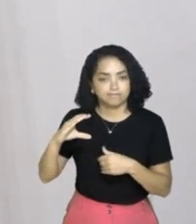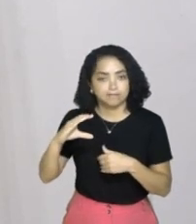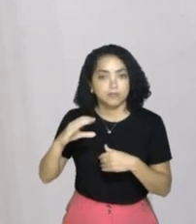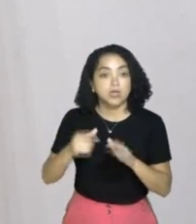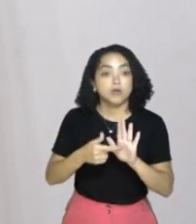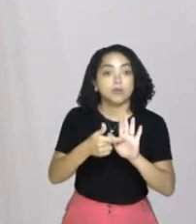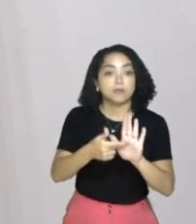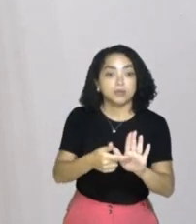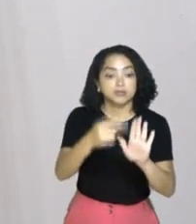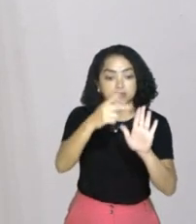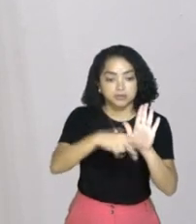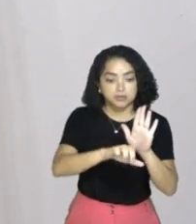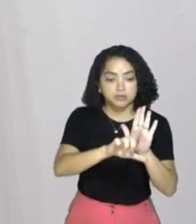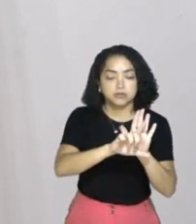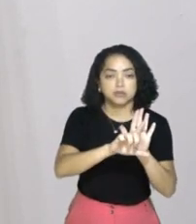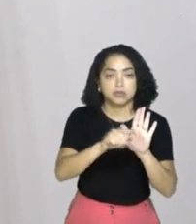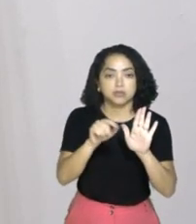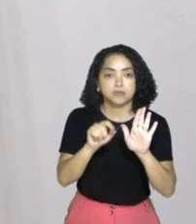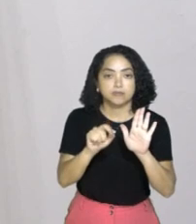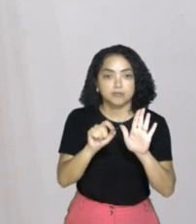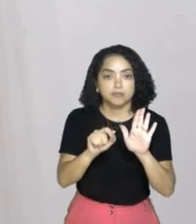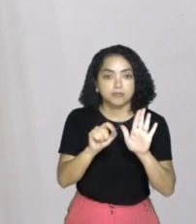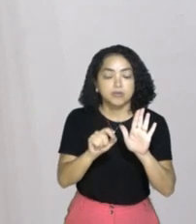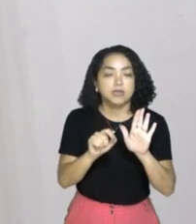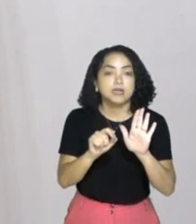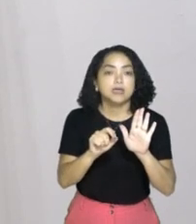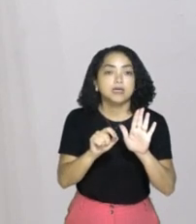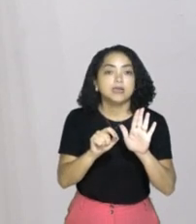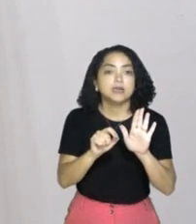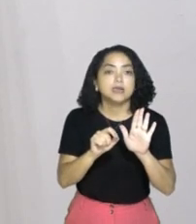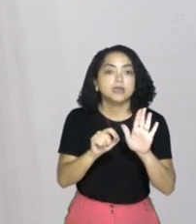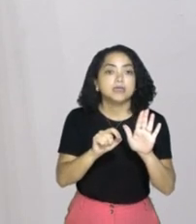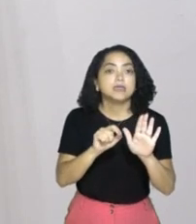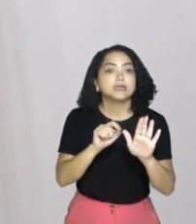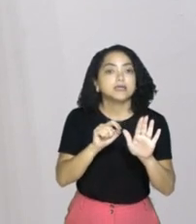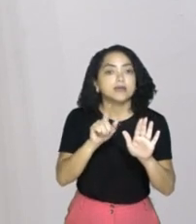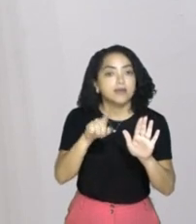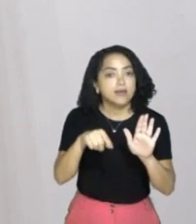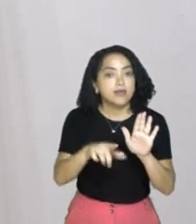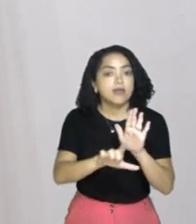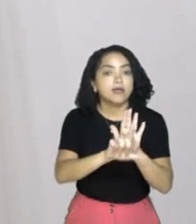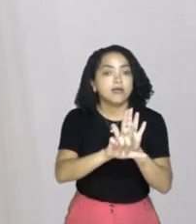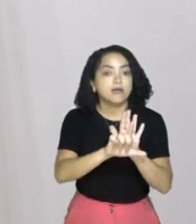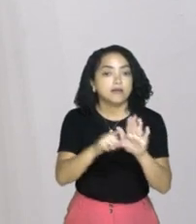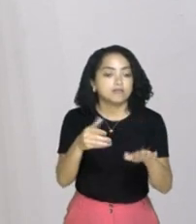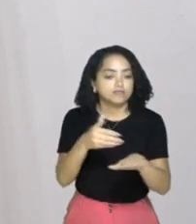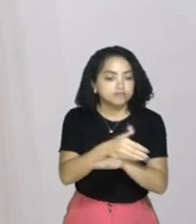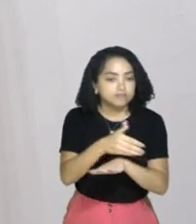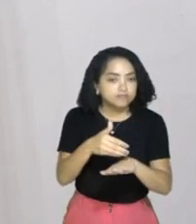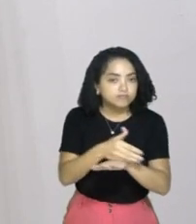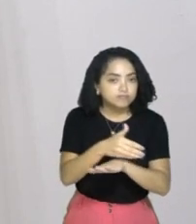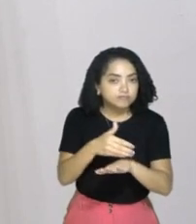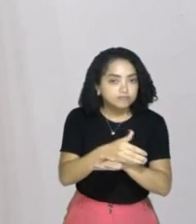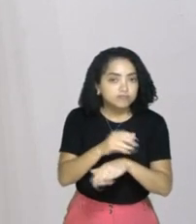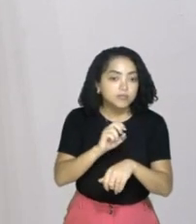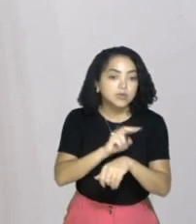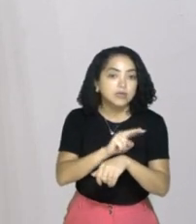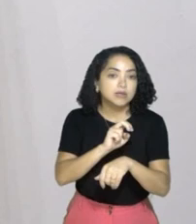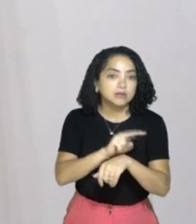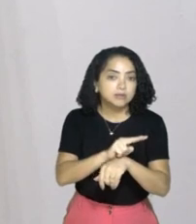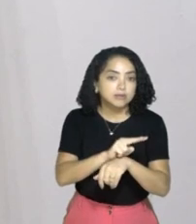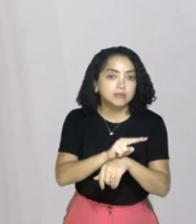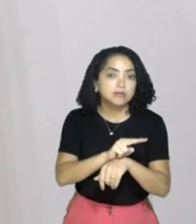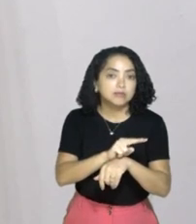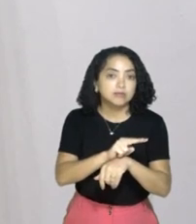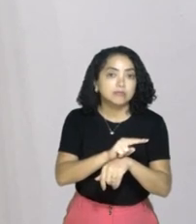que transformou Sem Lei é que beneficia o acesso dos autistas nas vagas preferenciais em